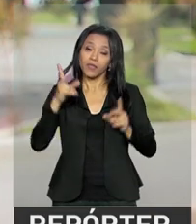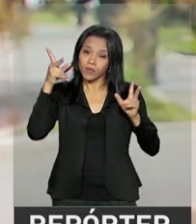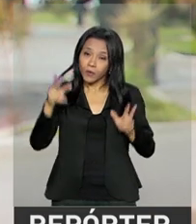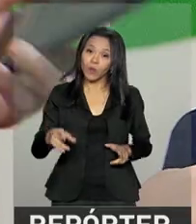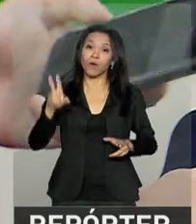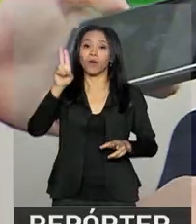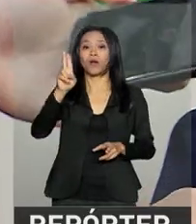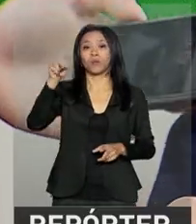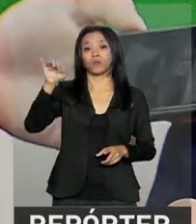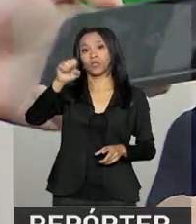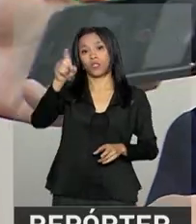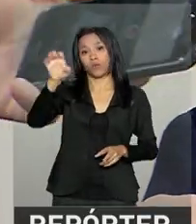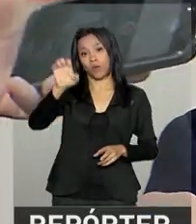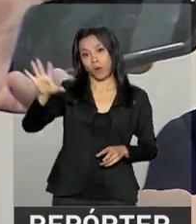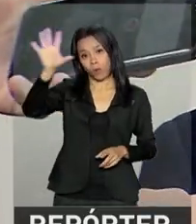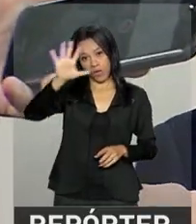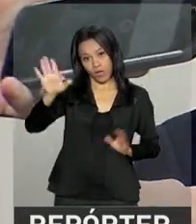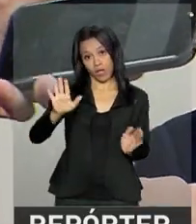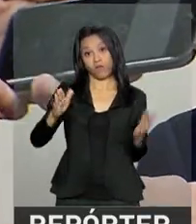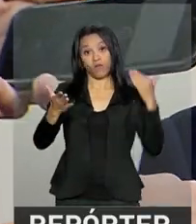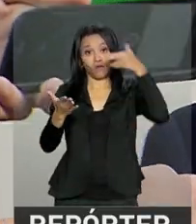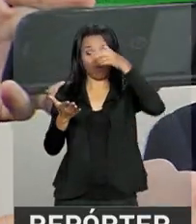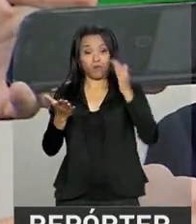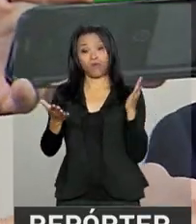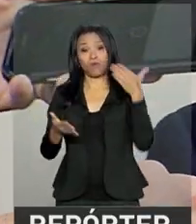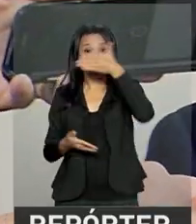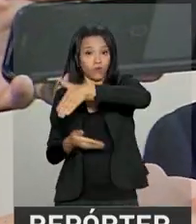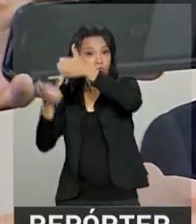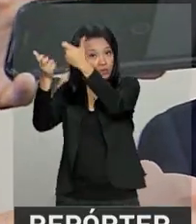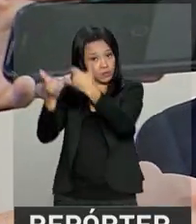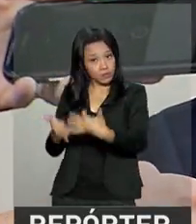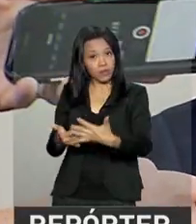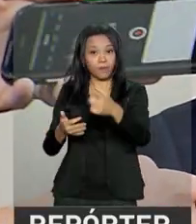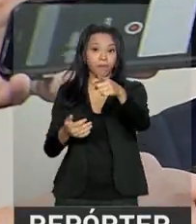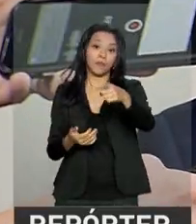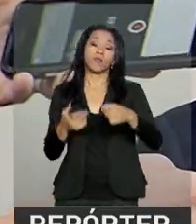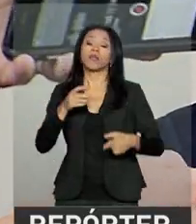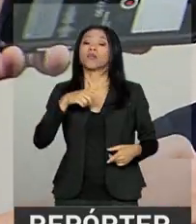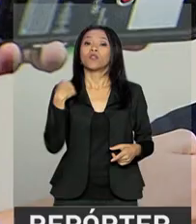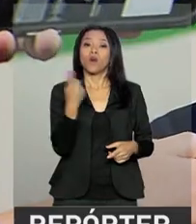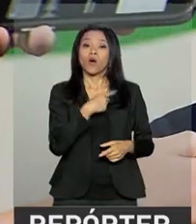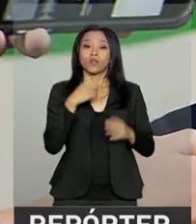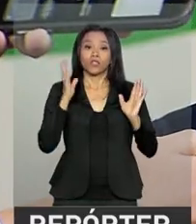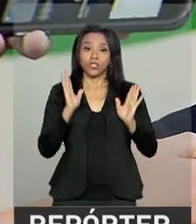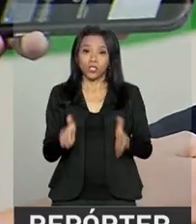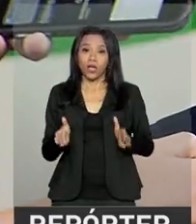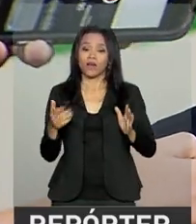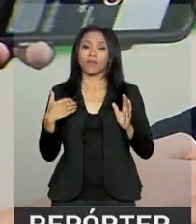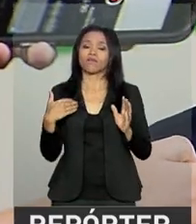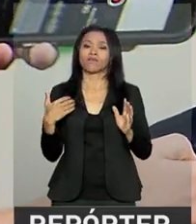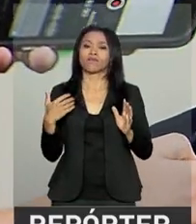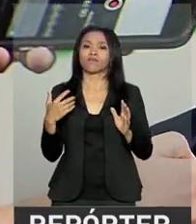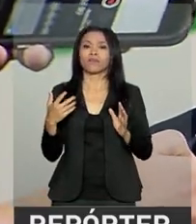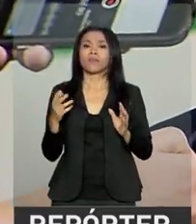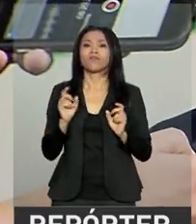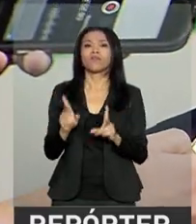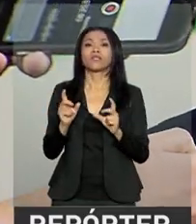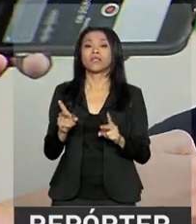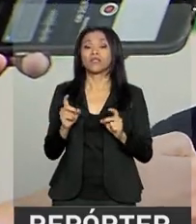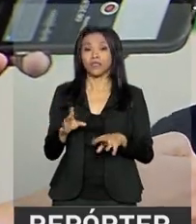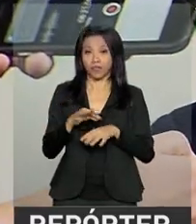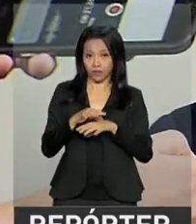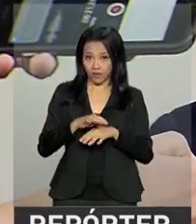europeia estamos a fase final de abertura de de uma de venda de carnes bovinas